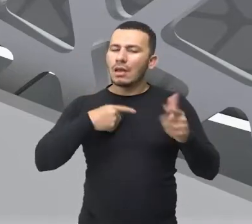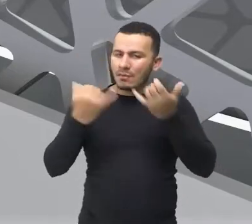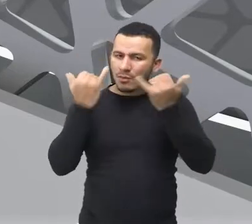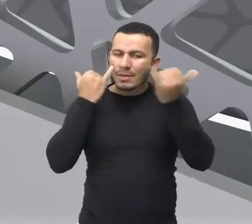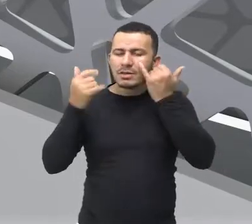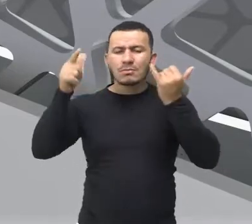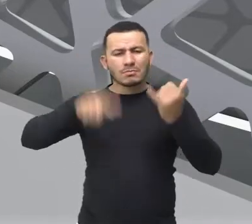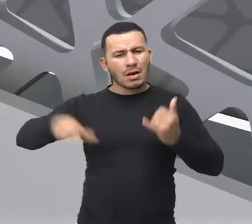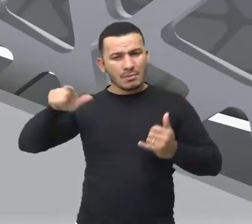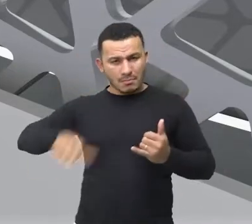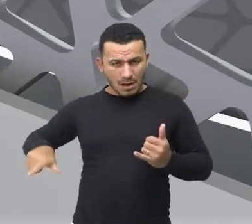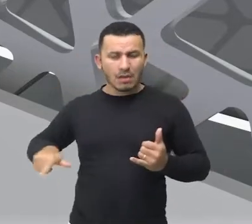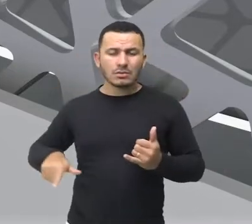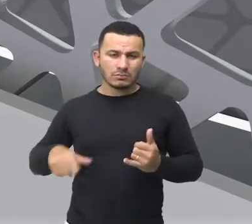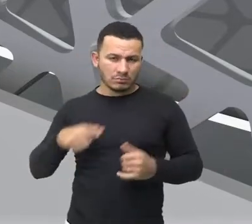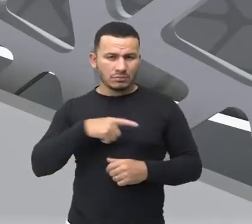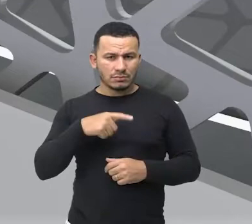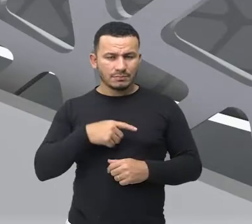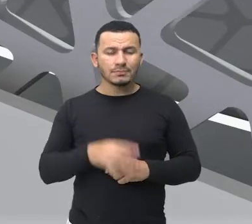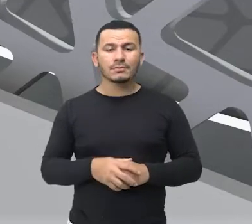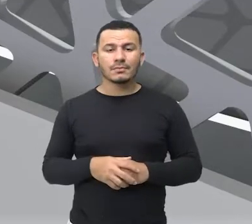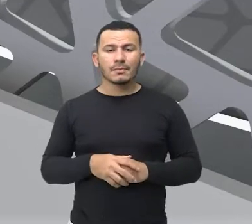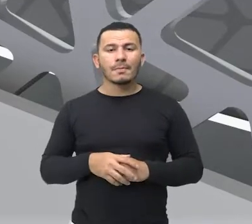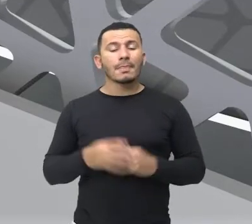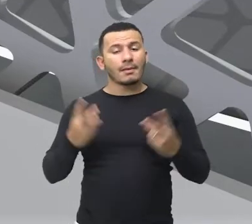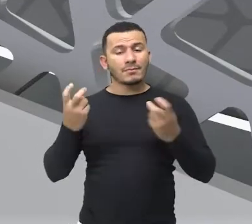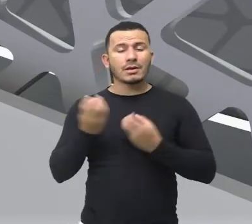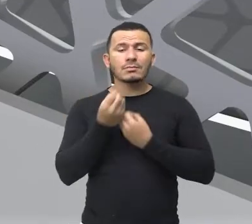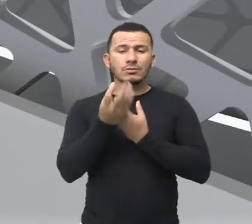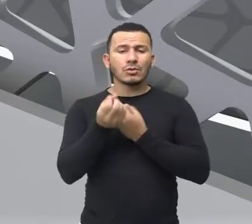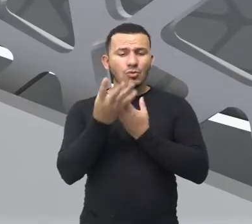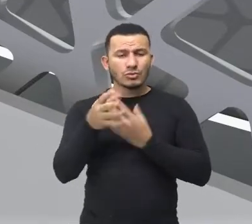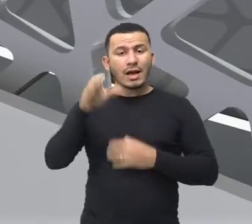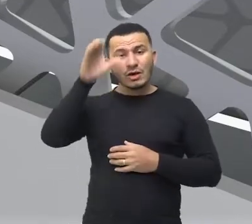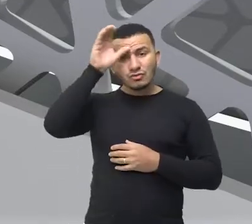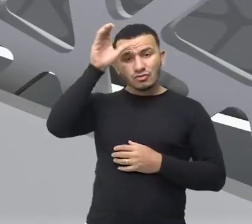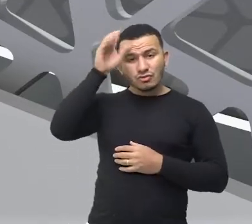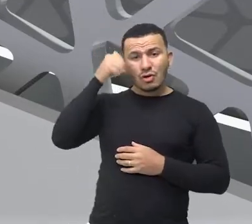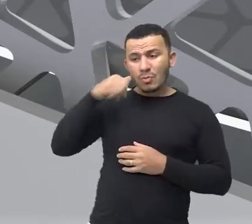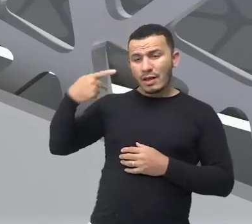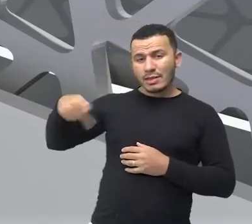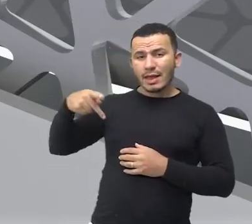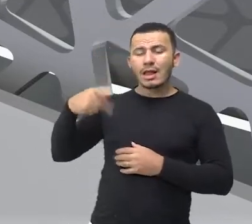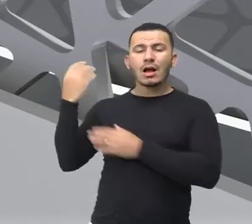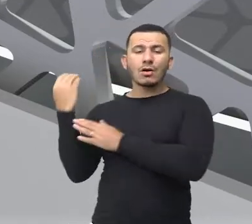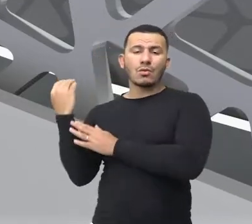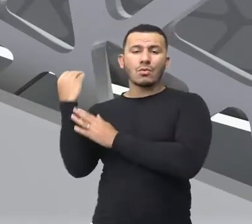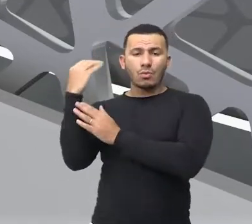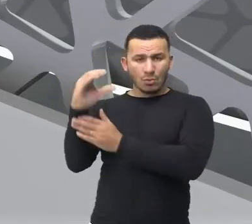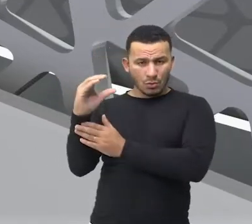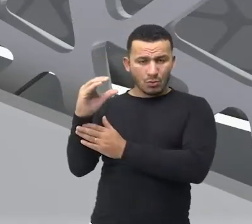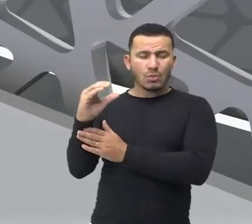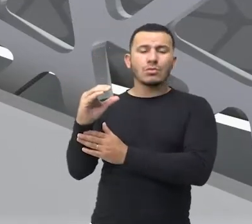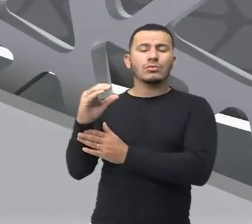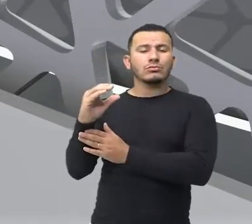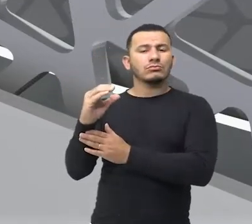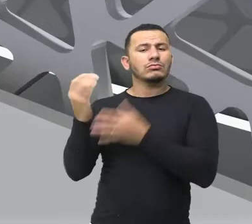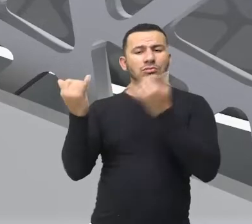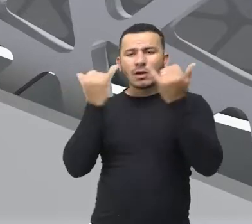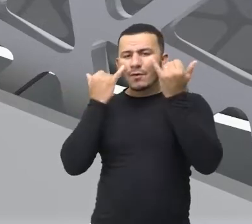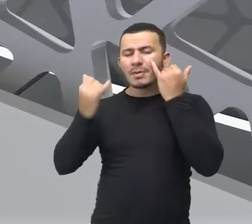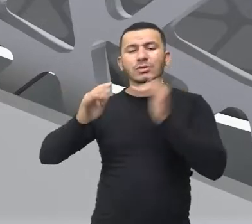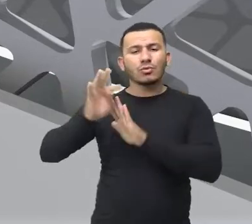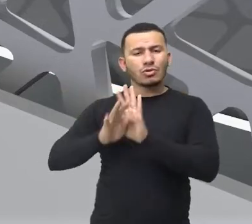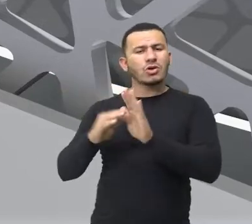deste ponto, né, do como aconteceu. Percebo que na notícia a tia dele acabou publicando esse ato